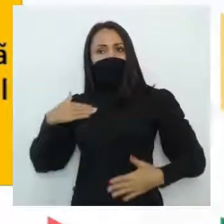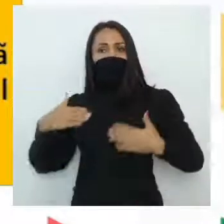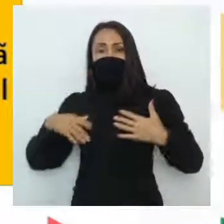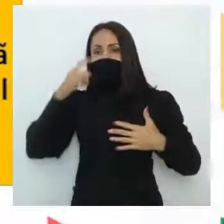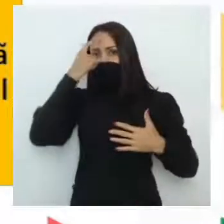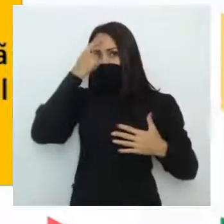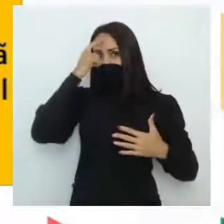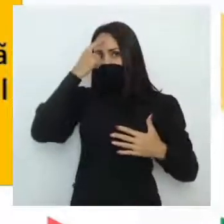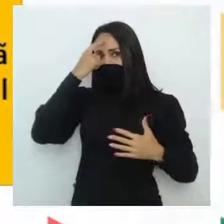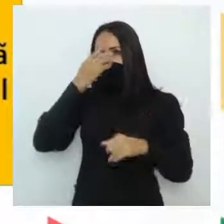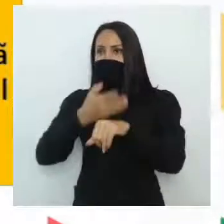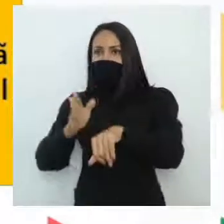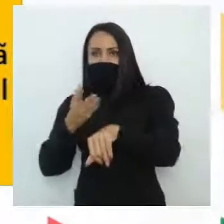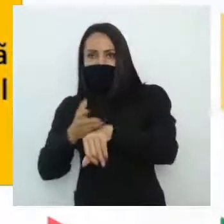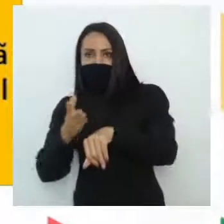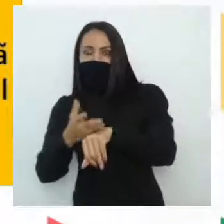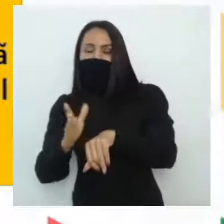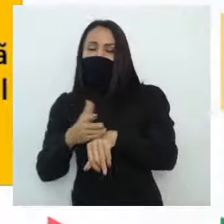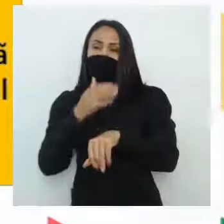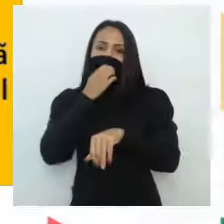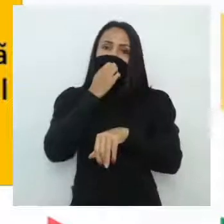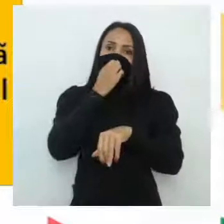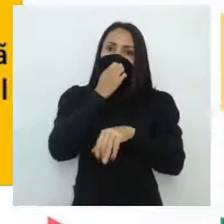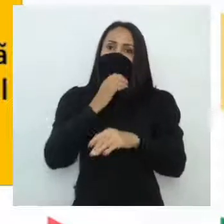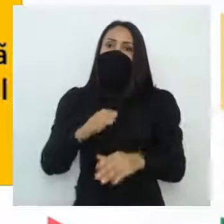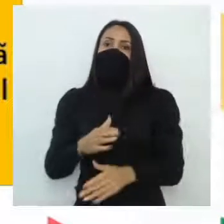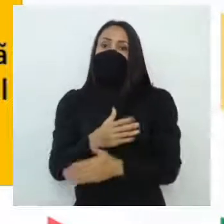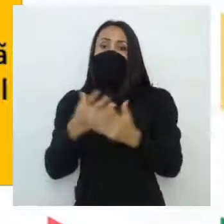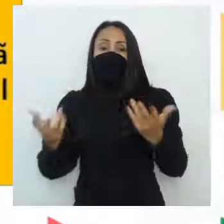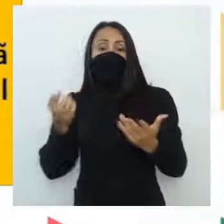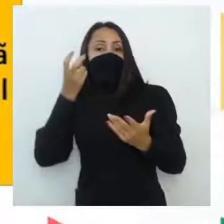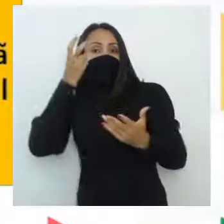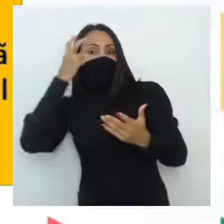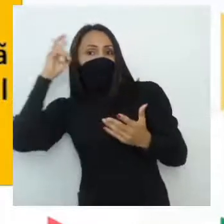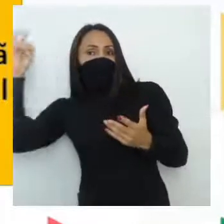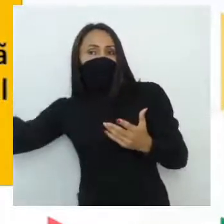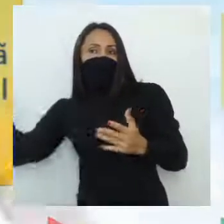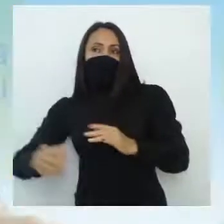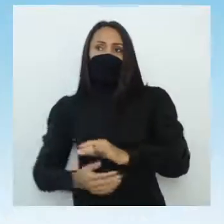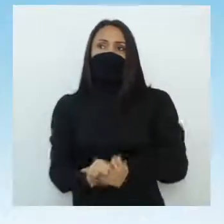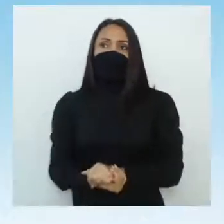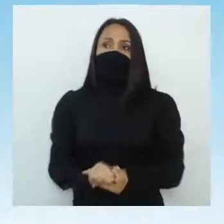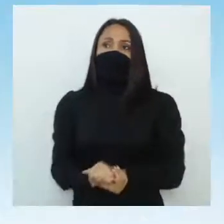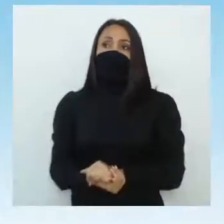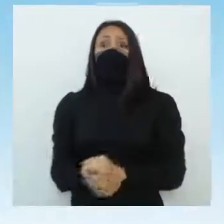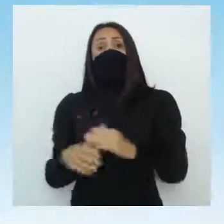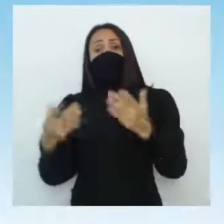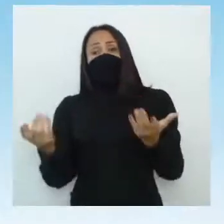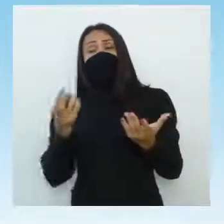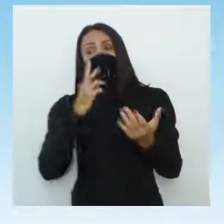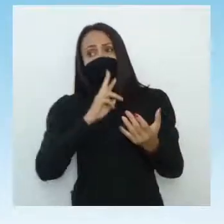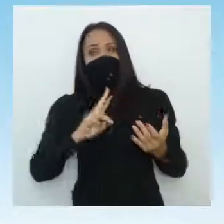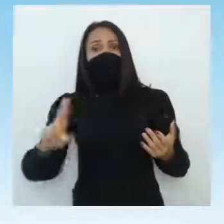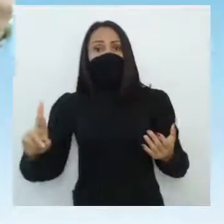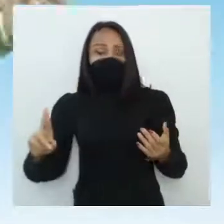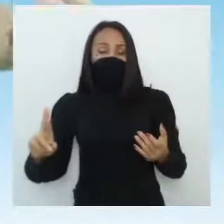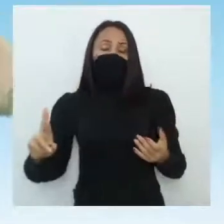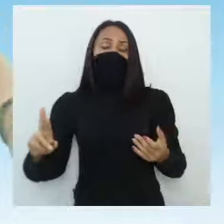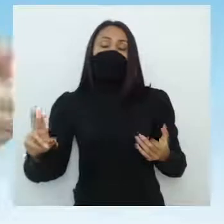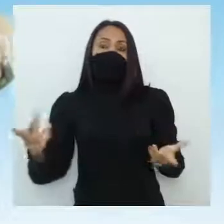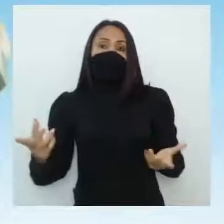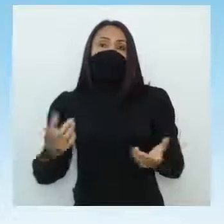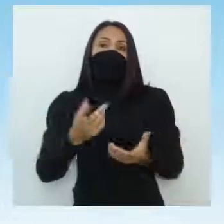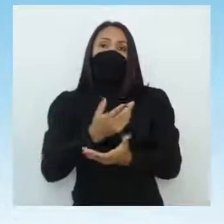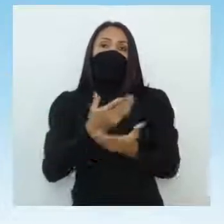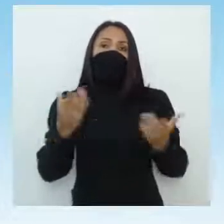certo? Justamente quando ela passa essa enculturação. Vejam só, ela que é uma religiosa, certo? Uma freira de uma